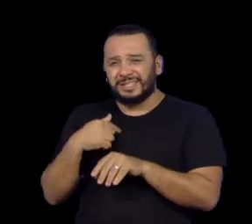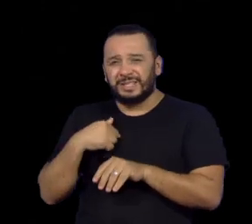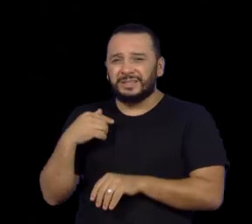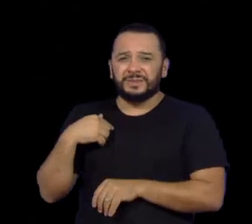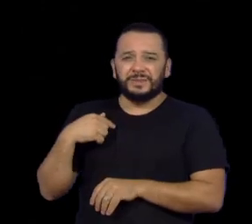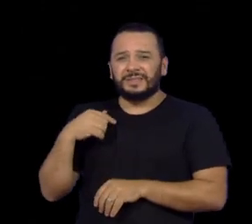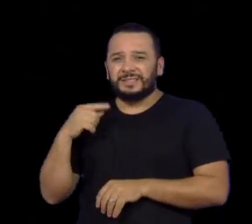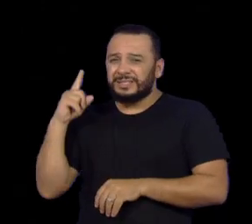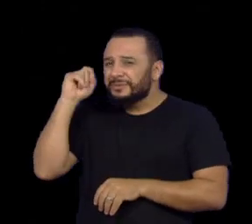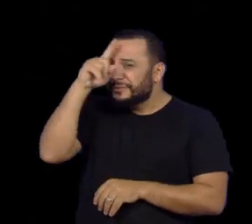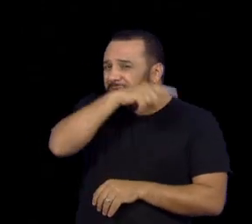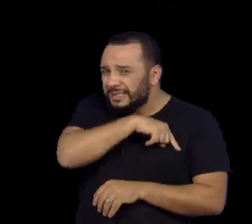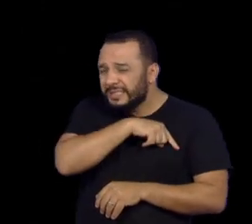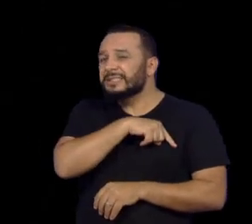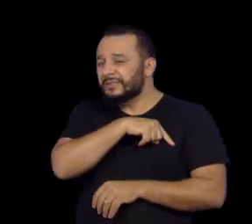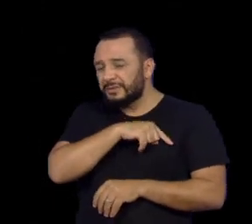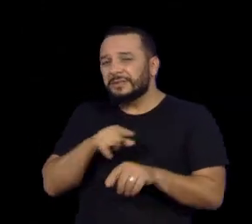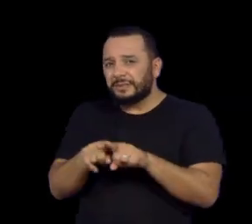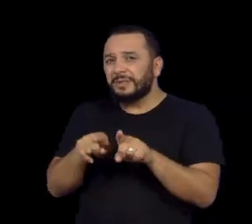muito cedo.